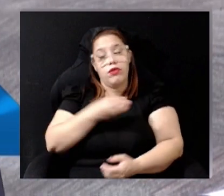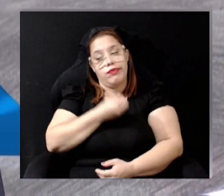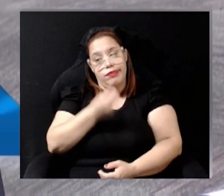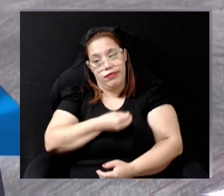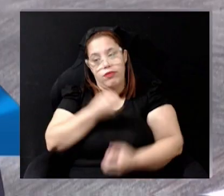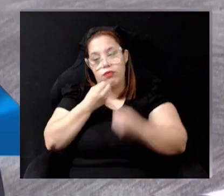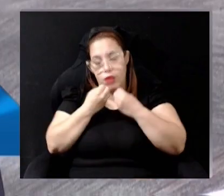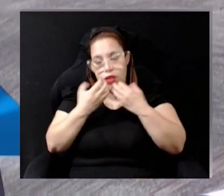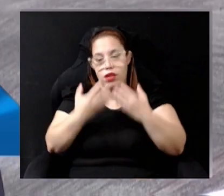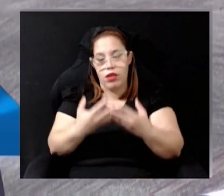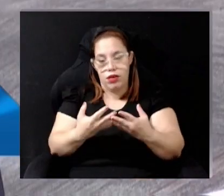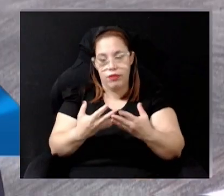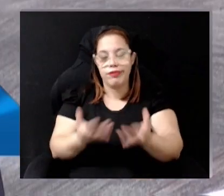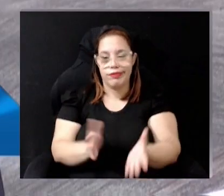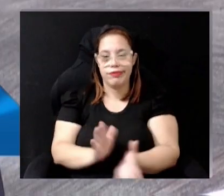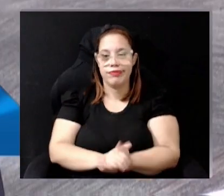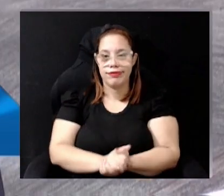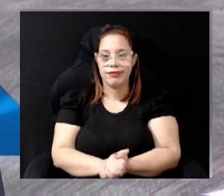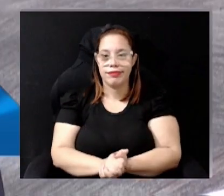vida.